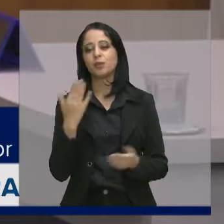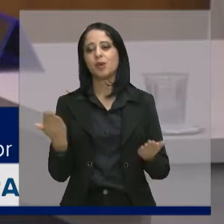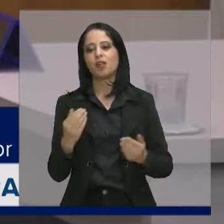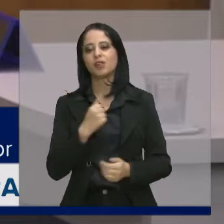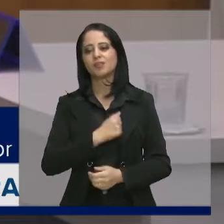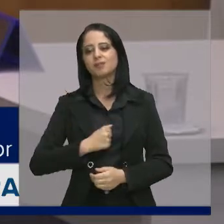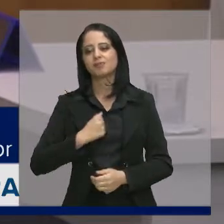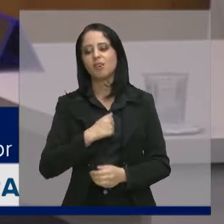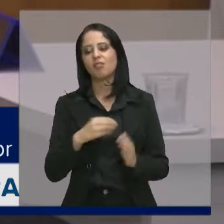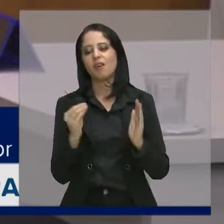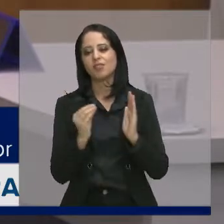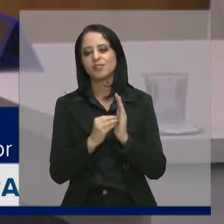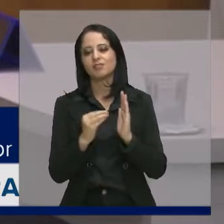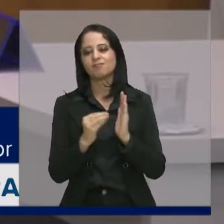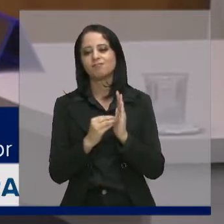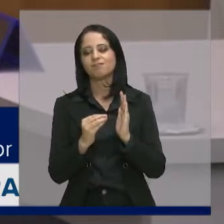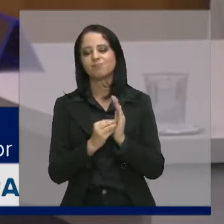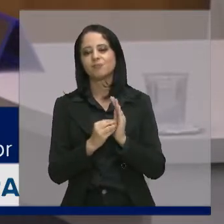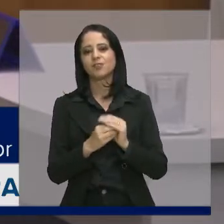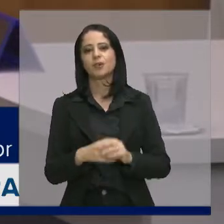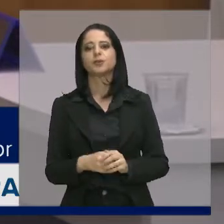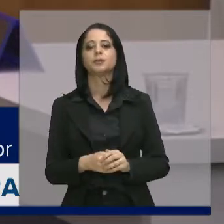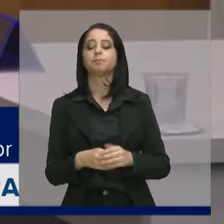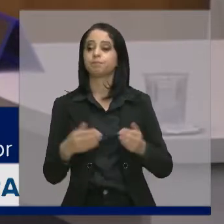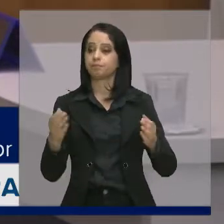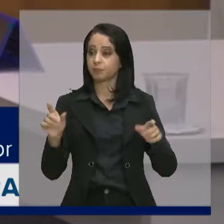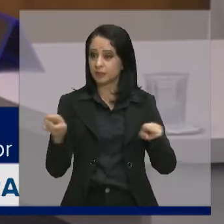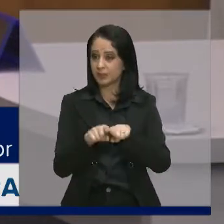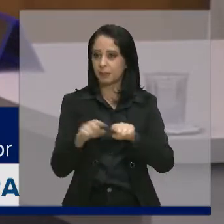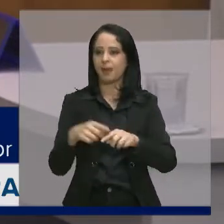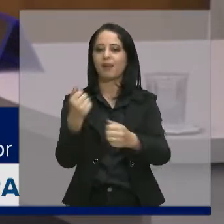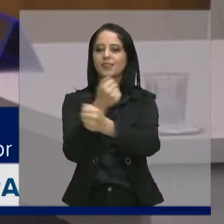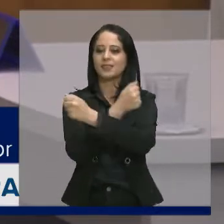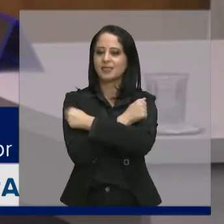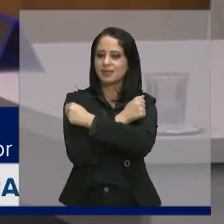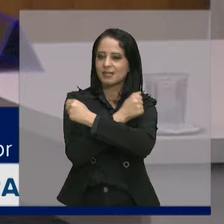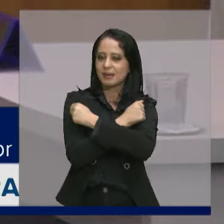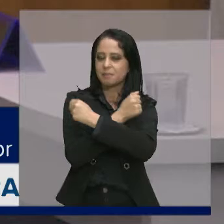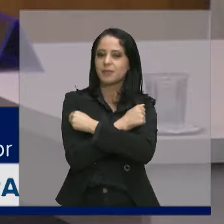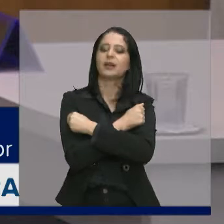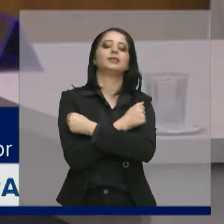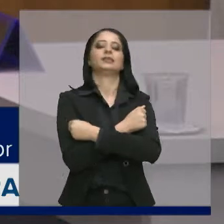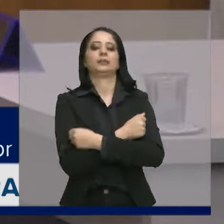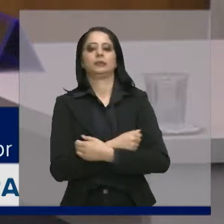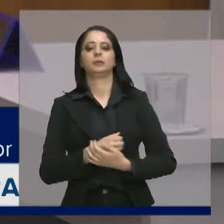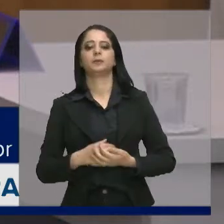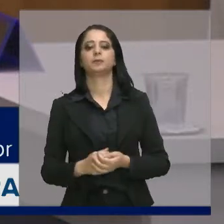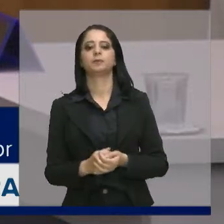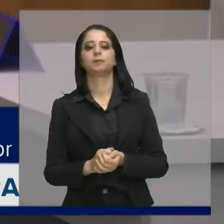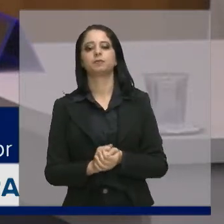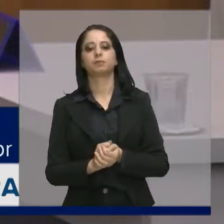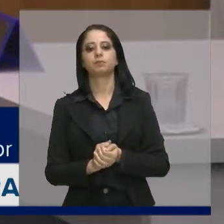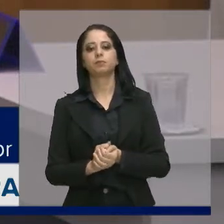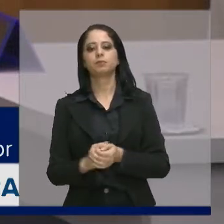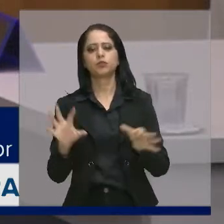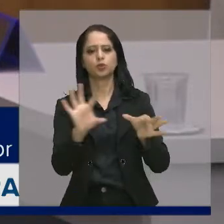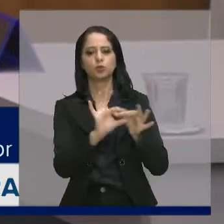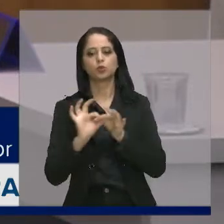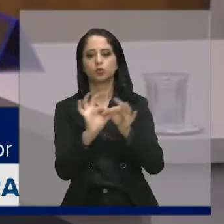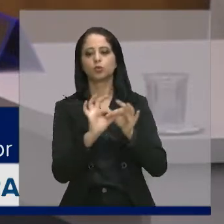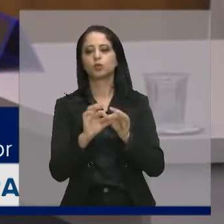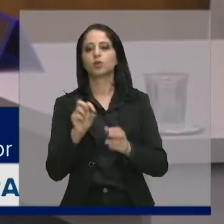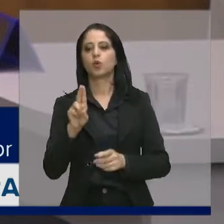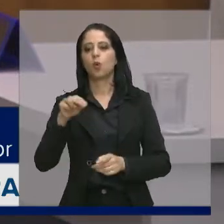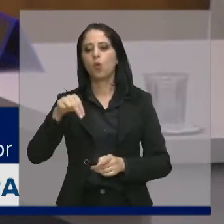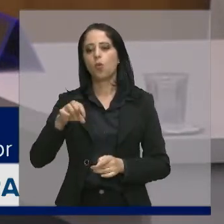mandar um abraço para o pessoal da Liga União, que na pessoa do Anderson, que todos ficaram muito